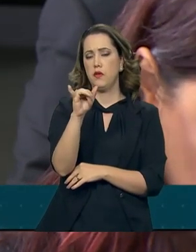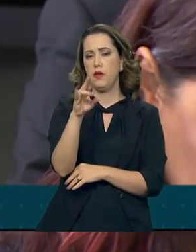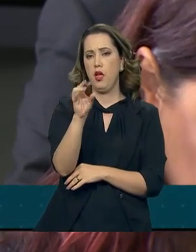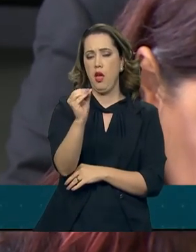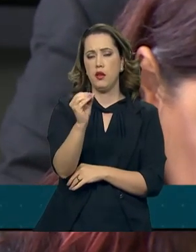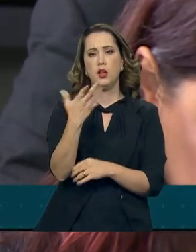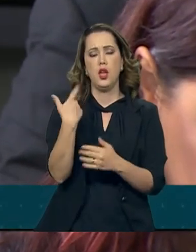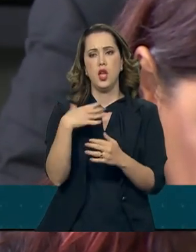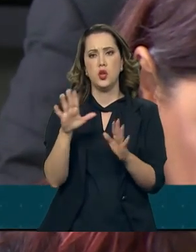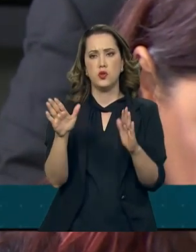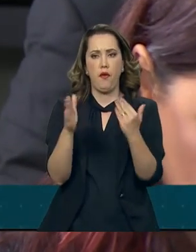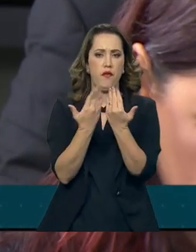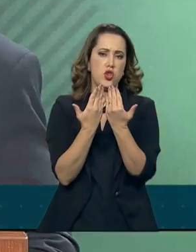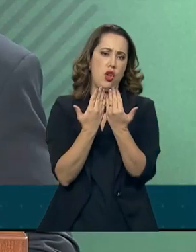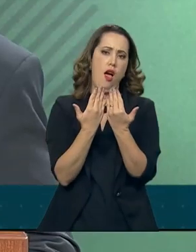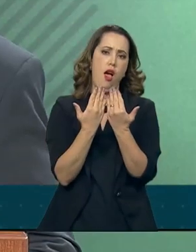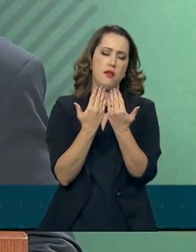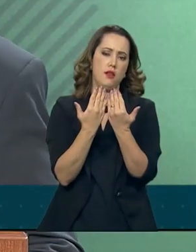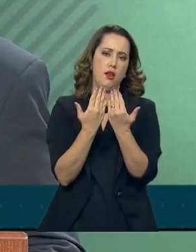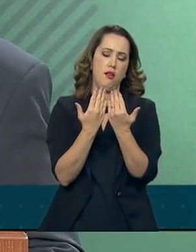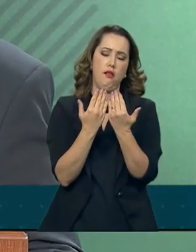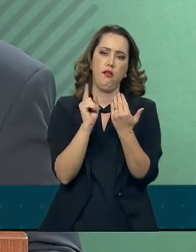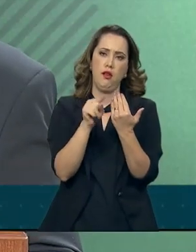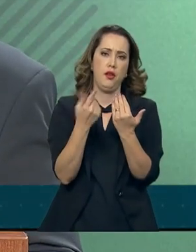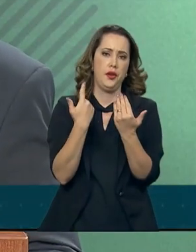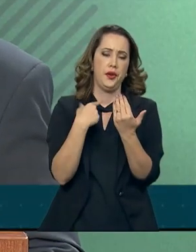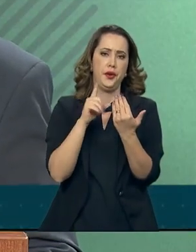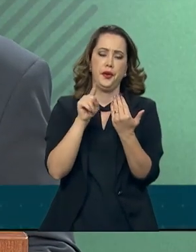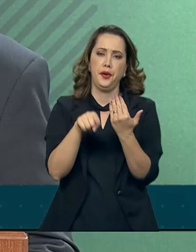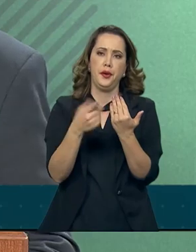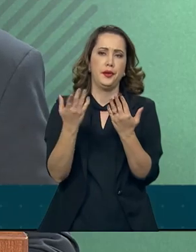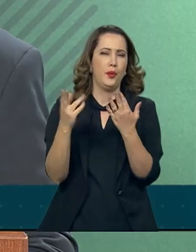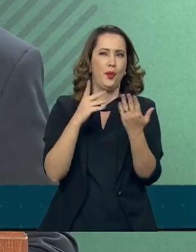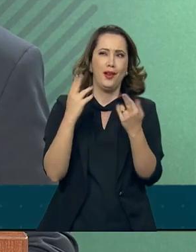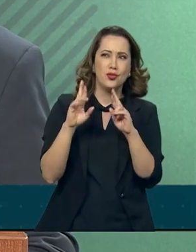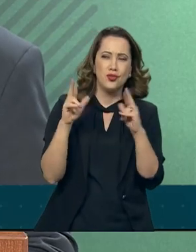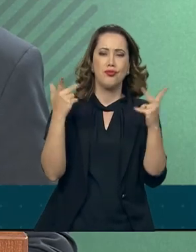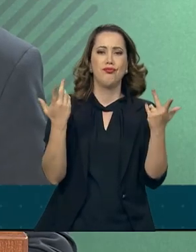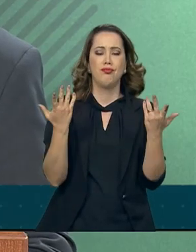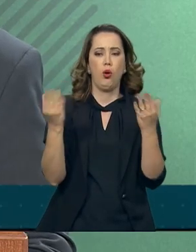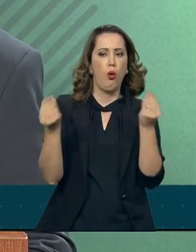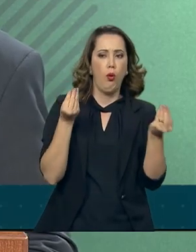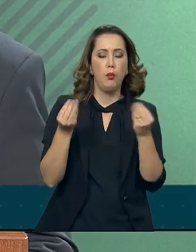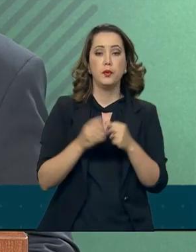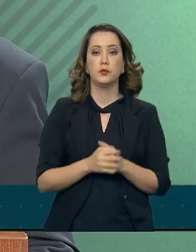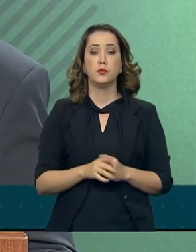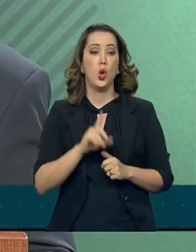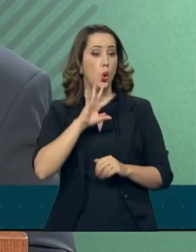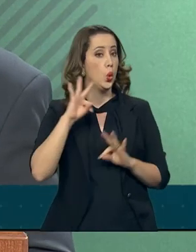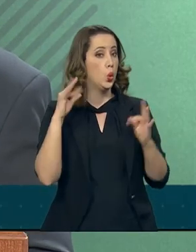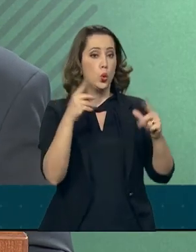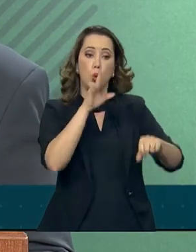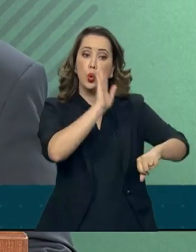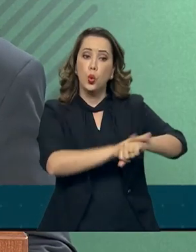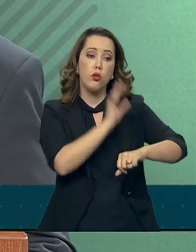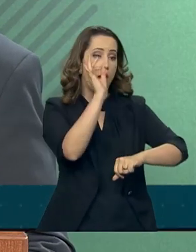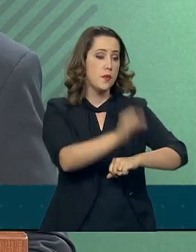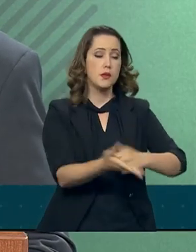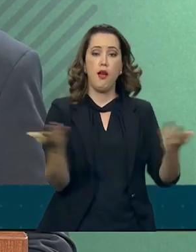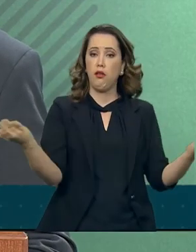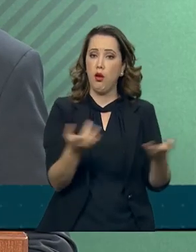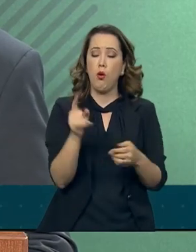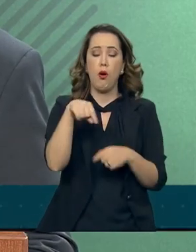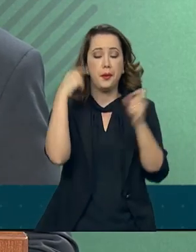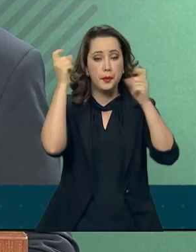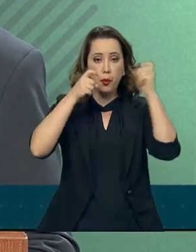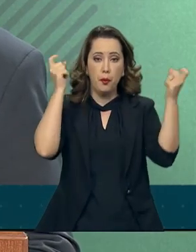discurso do governo relatou a seu tempo no momento o presidente vem localizando a sua preocupação especificamente